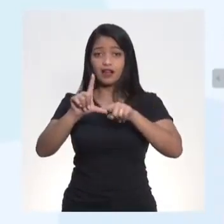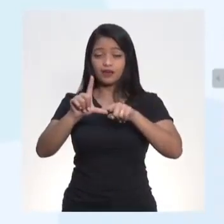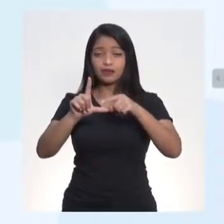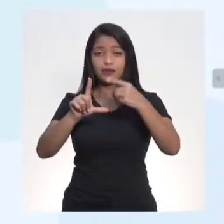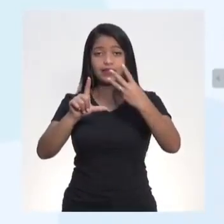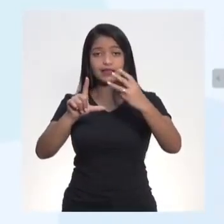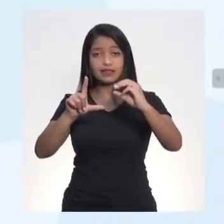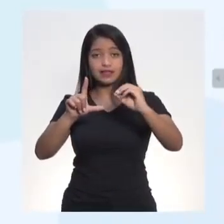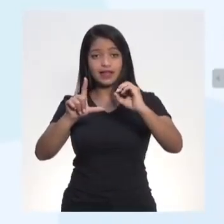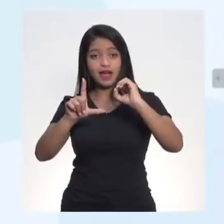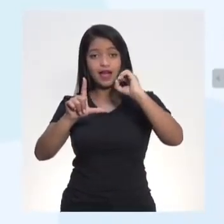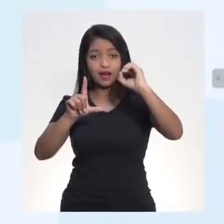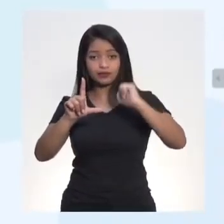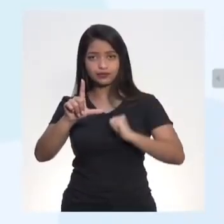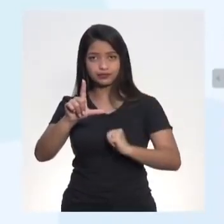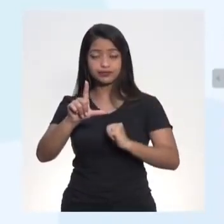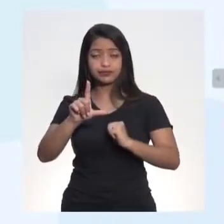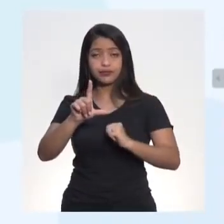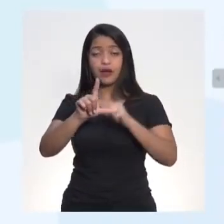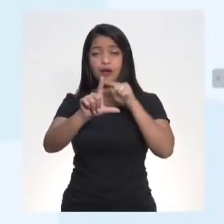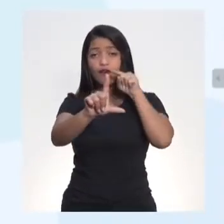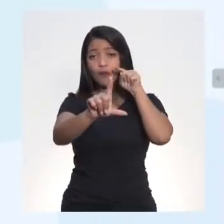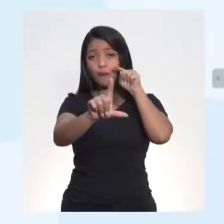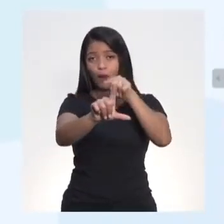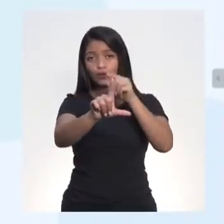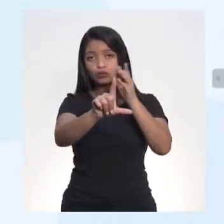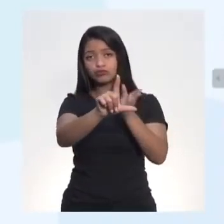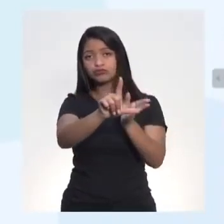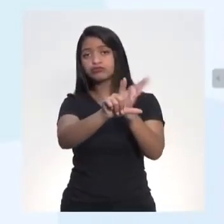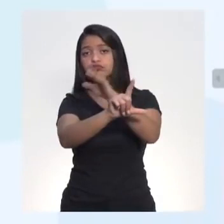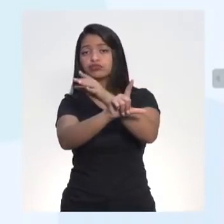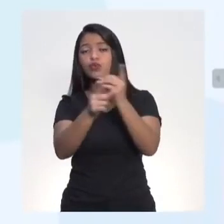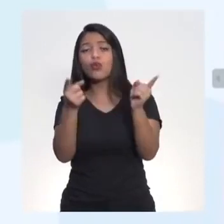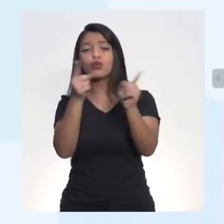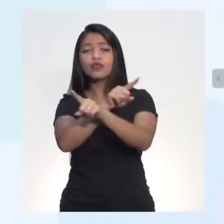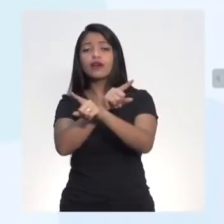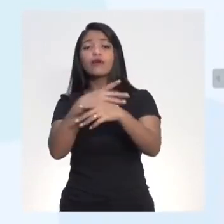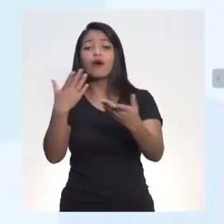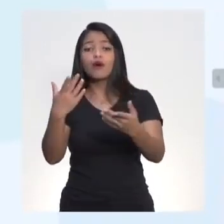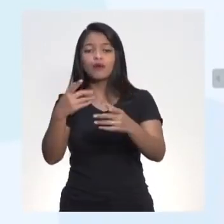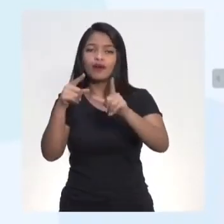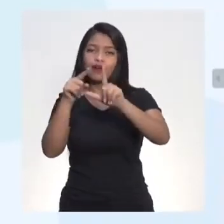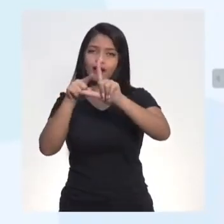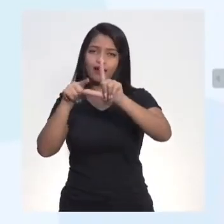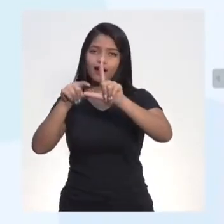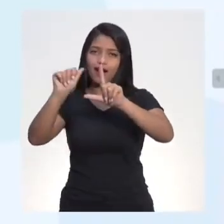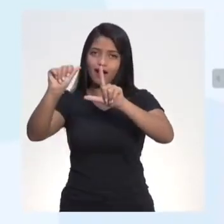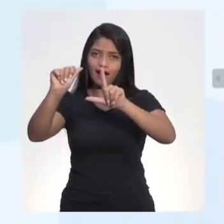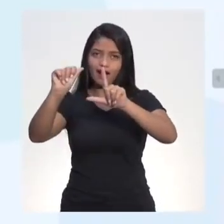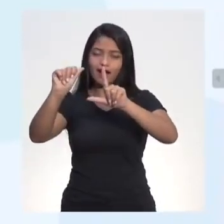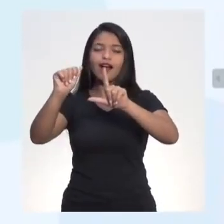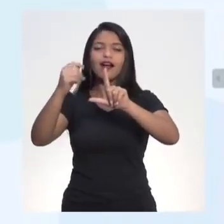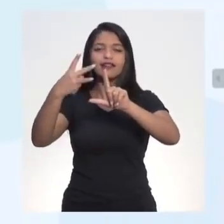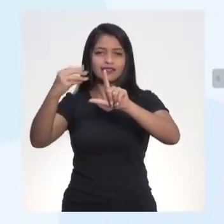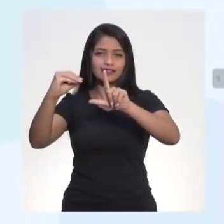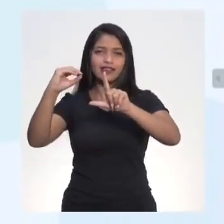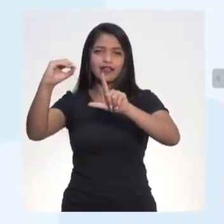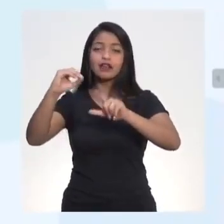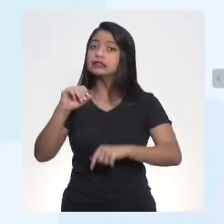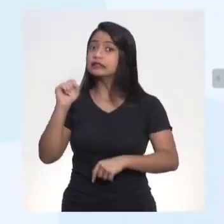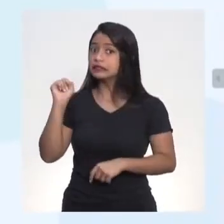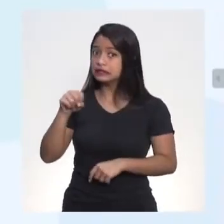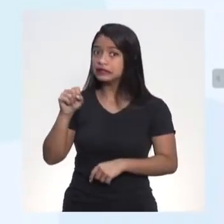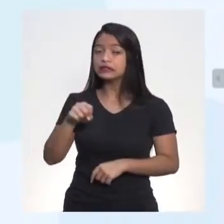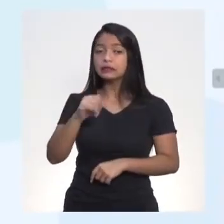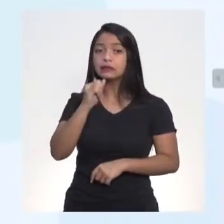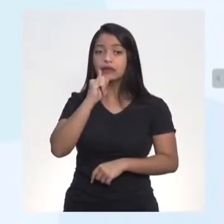Ale? Então, eu posso dizer que o A também é 30 graus, né? Sim, porque todos os ângulos que são opostos pelo vértice, eles têm exatamente a mesma medida.